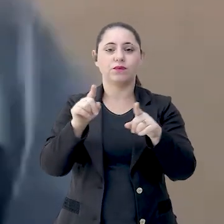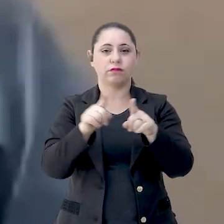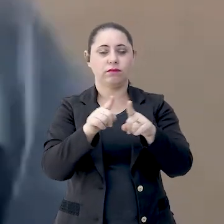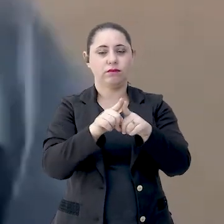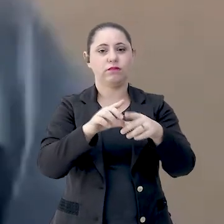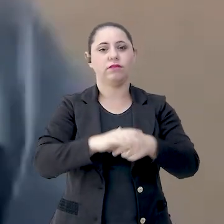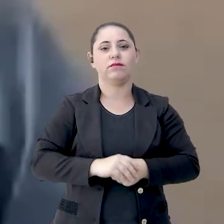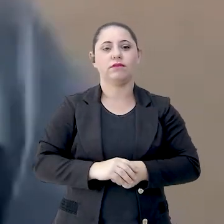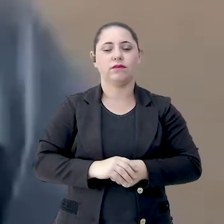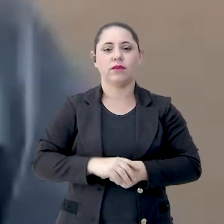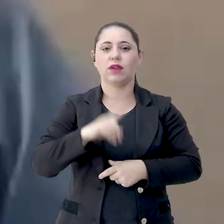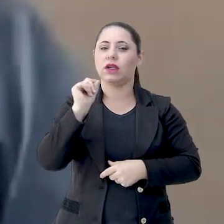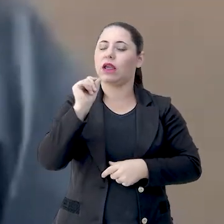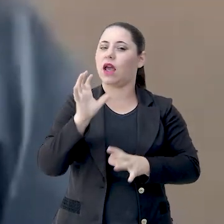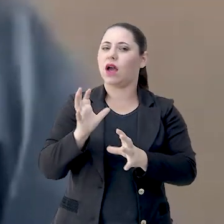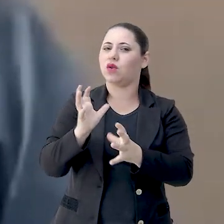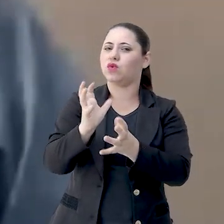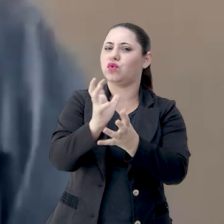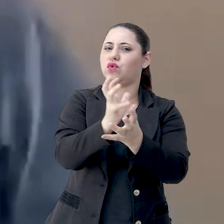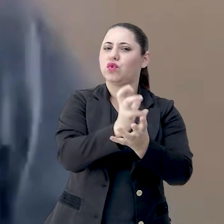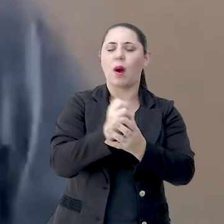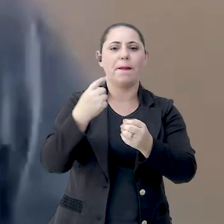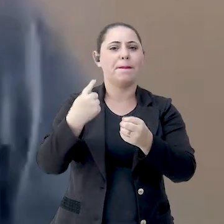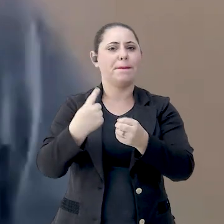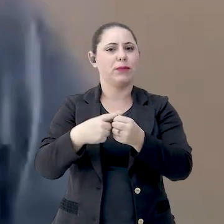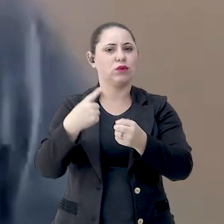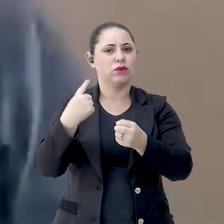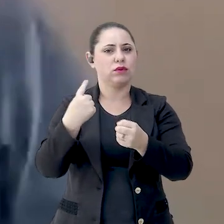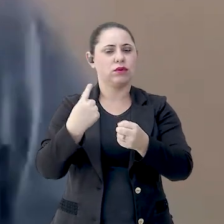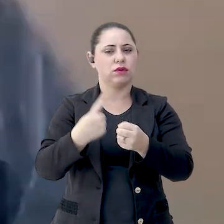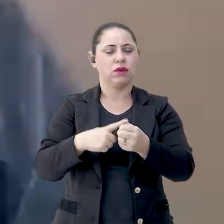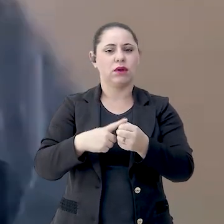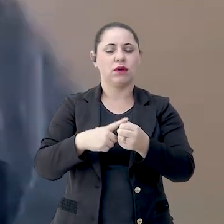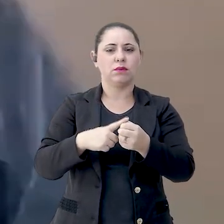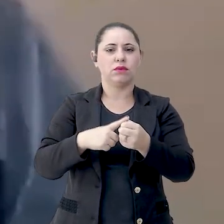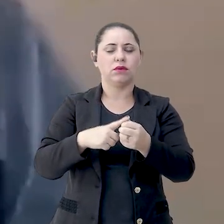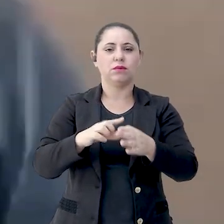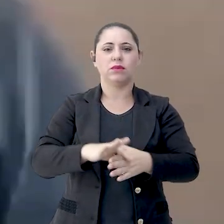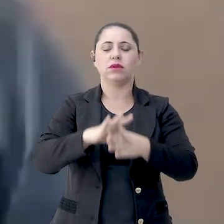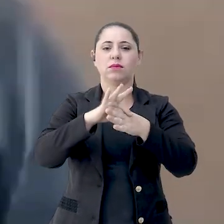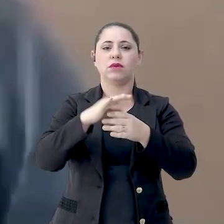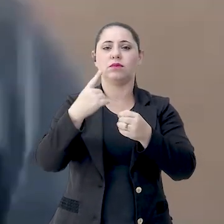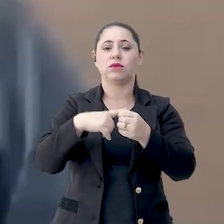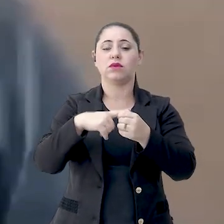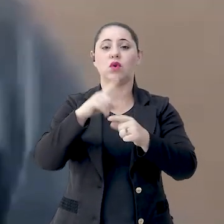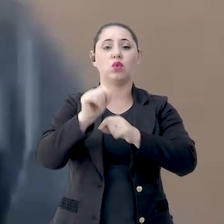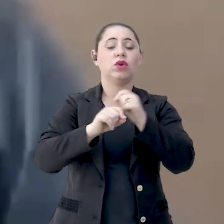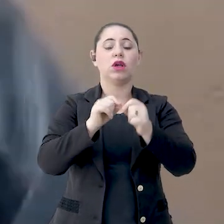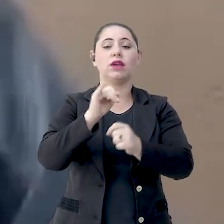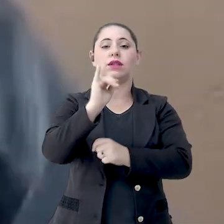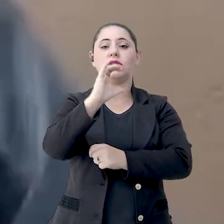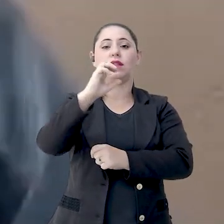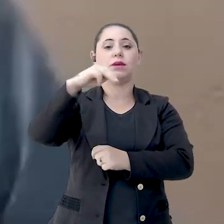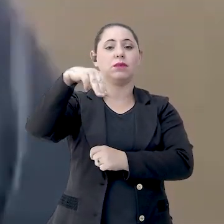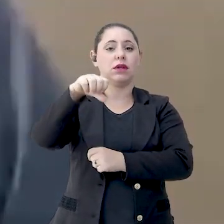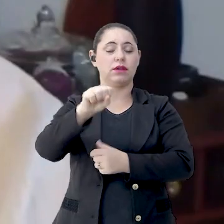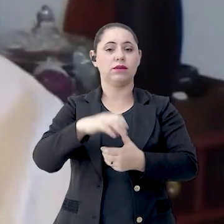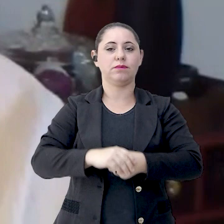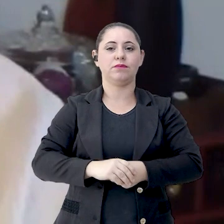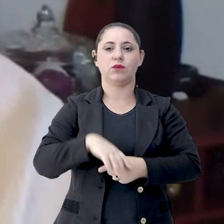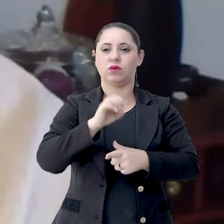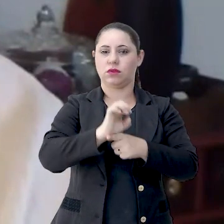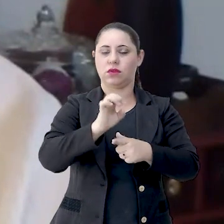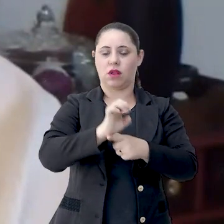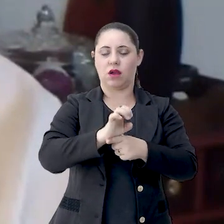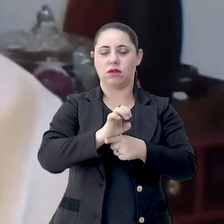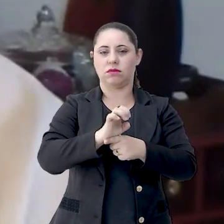importante lembrar aos gestores que a arrecadação dos municípios, principalmente os pequenos municípios, a maior receita é o ICMS. E